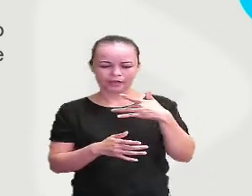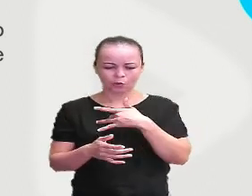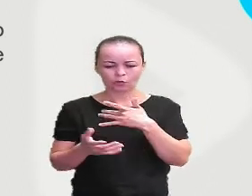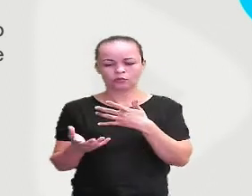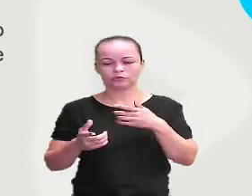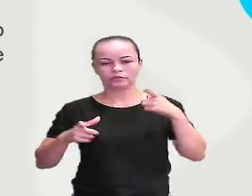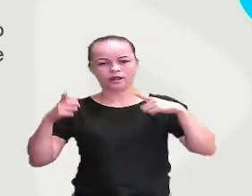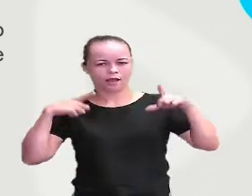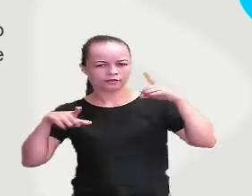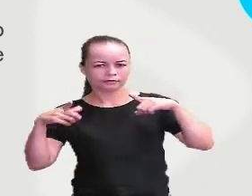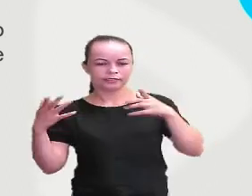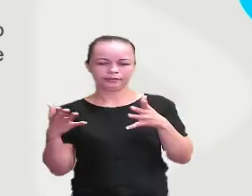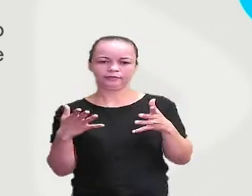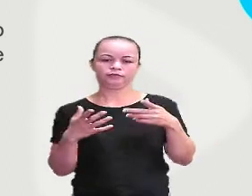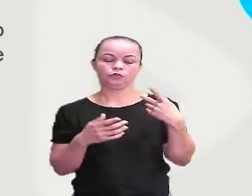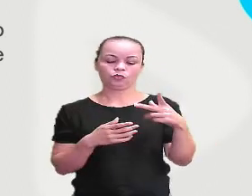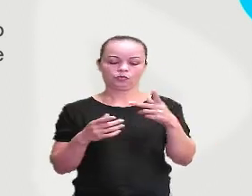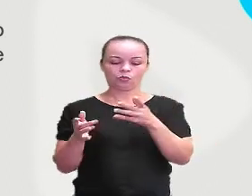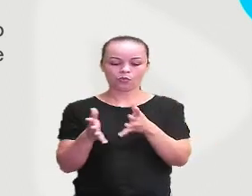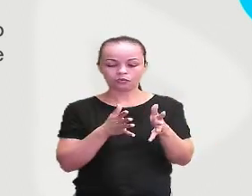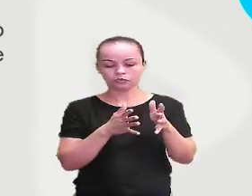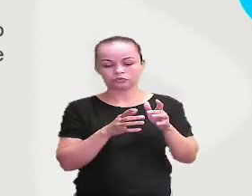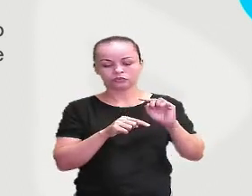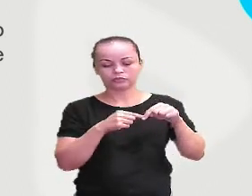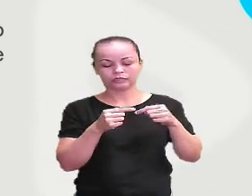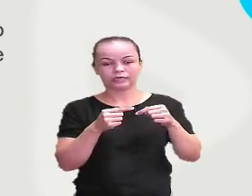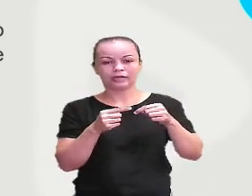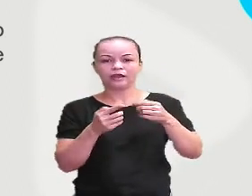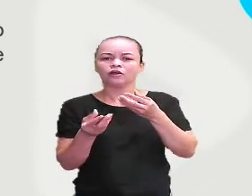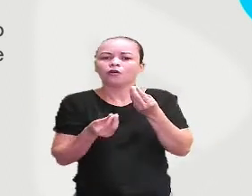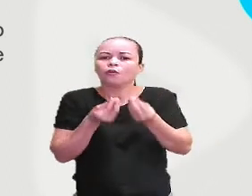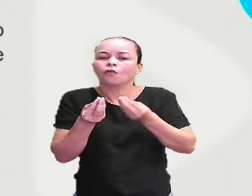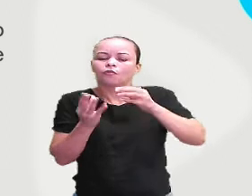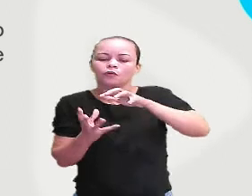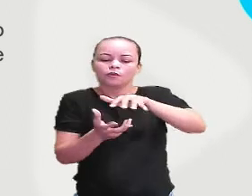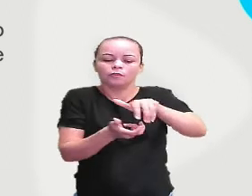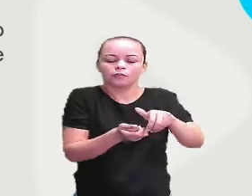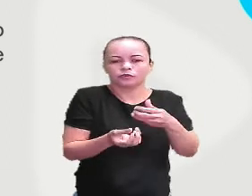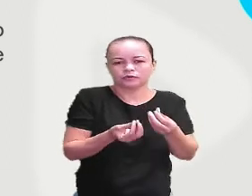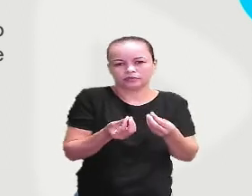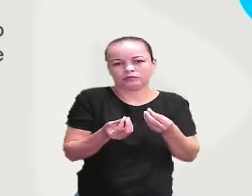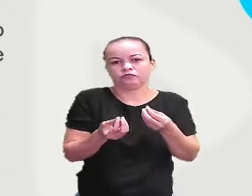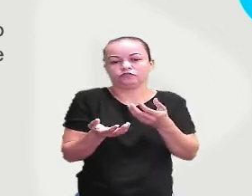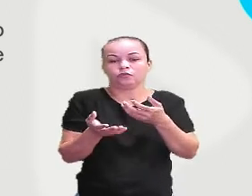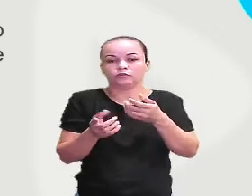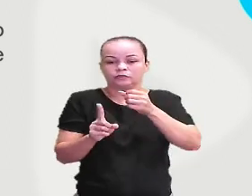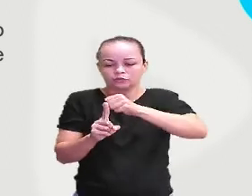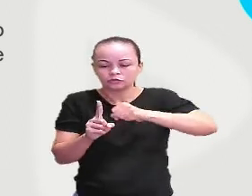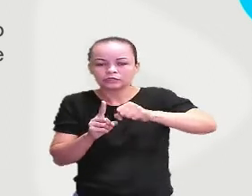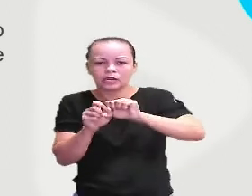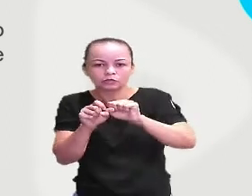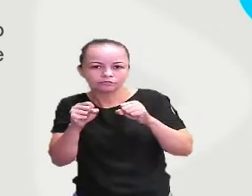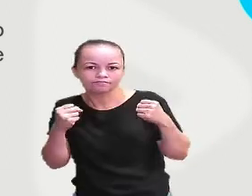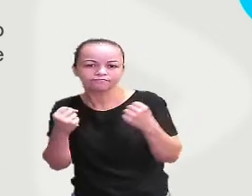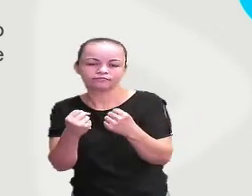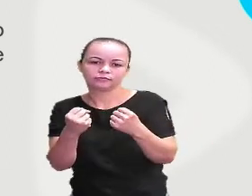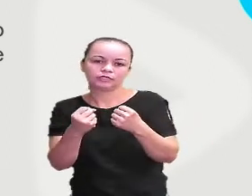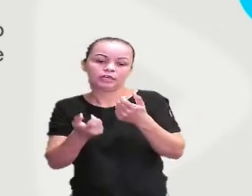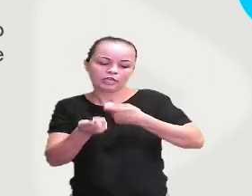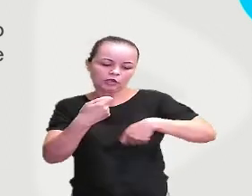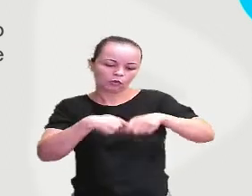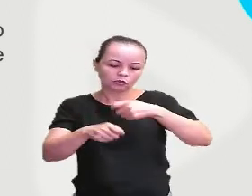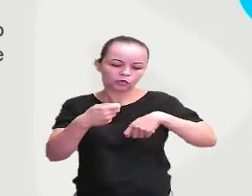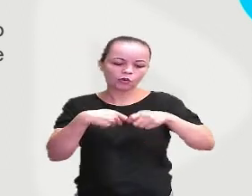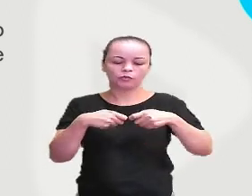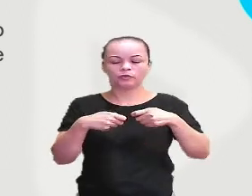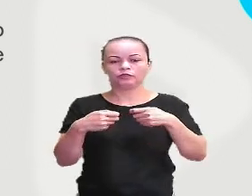que refere-se aos recursos naturais do planeta e da forma como eles são utilizados pela sociedade, e o econômico, que está